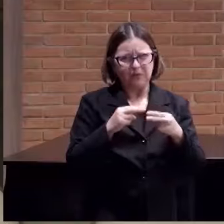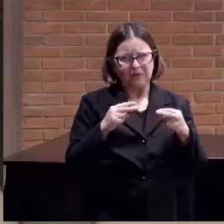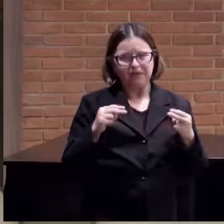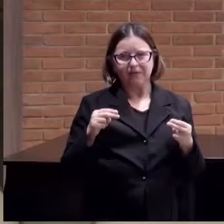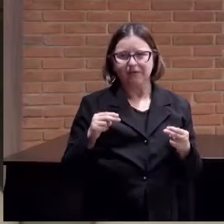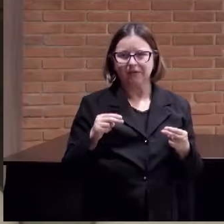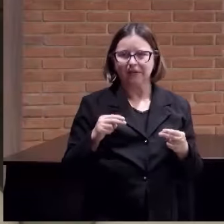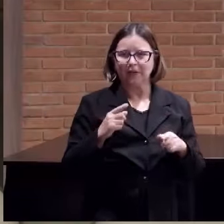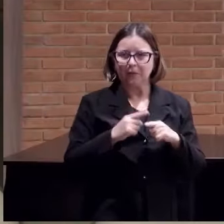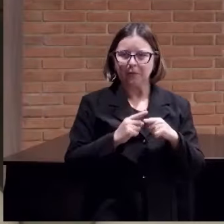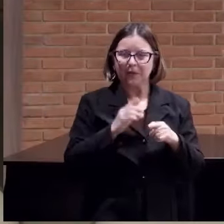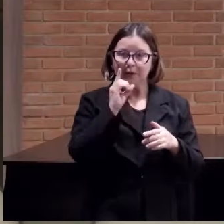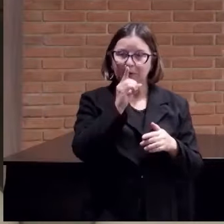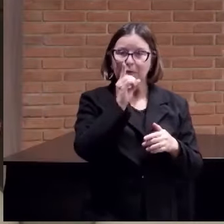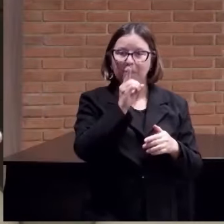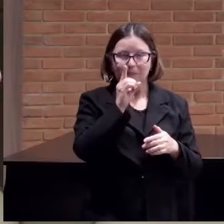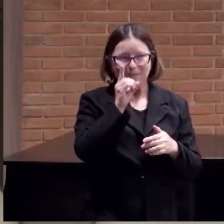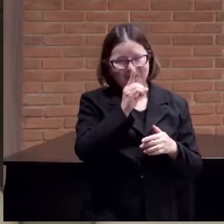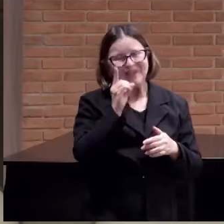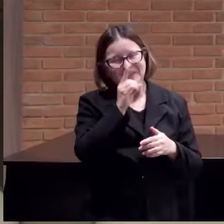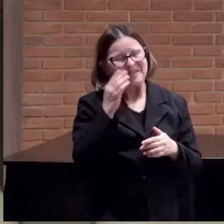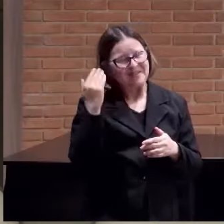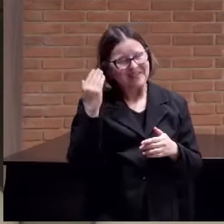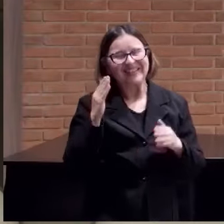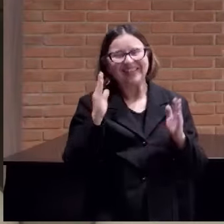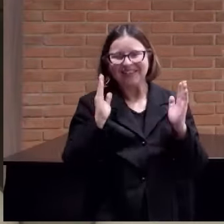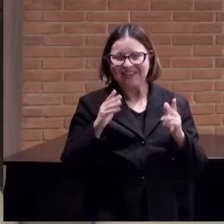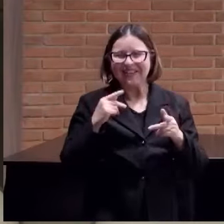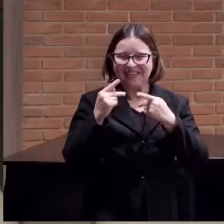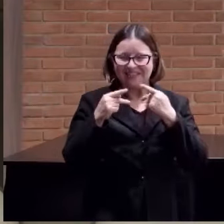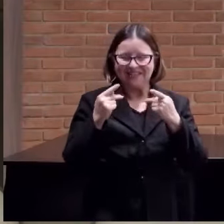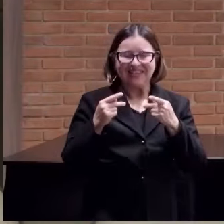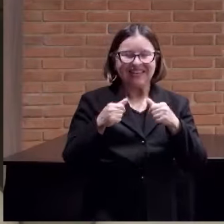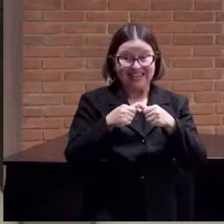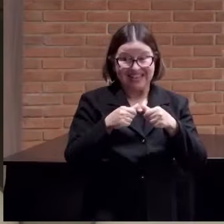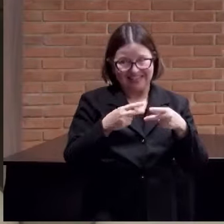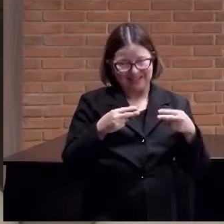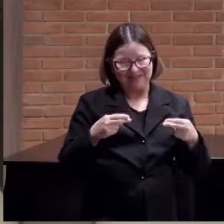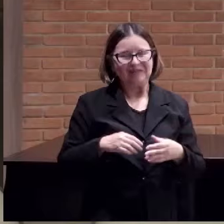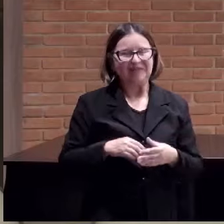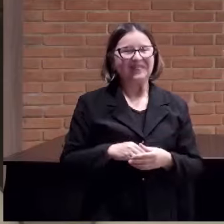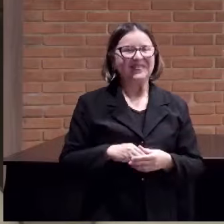Se você não ouviu domingo, volta e veja os endereços lá.